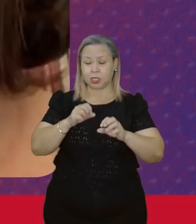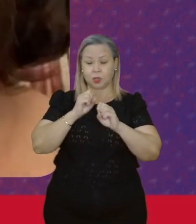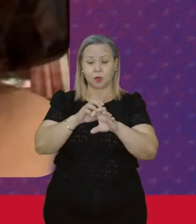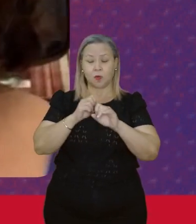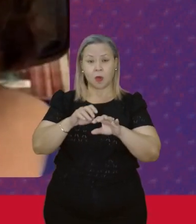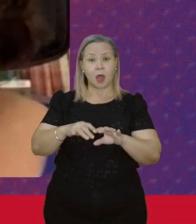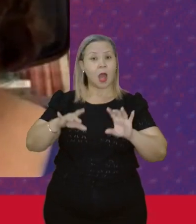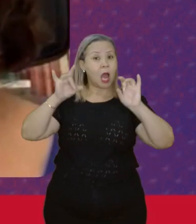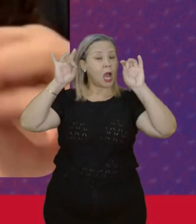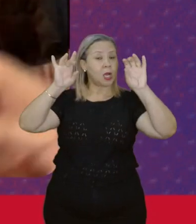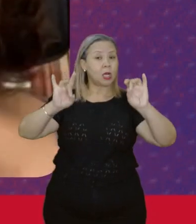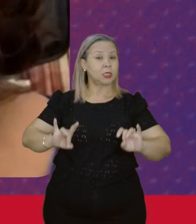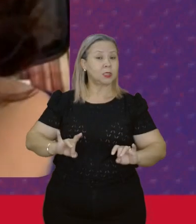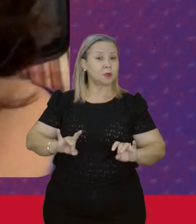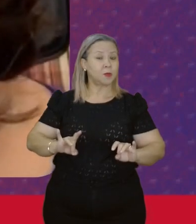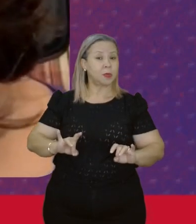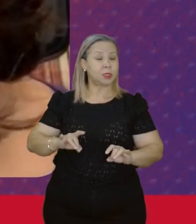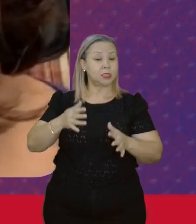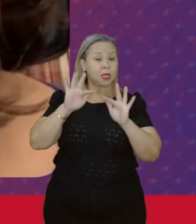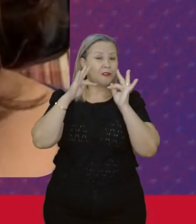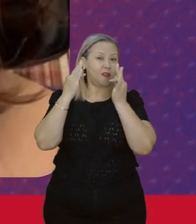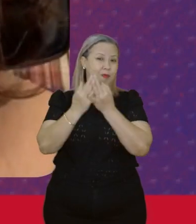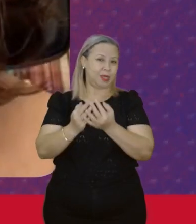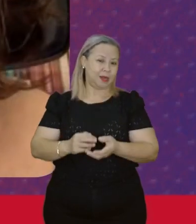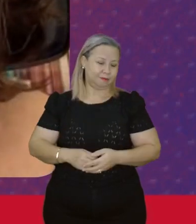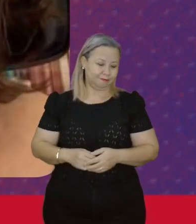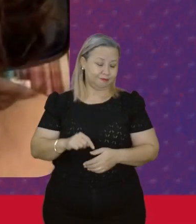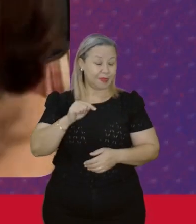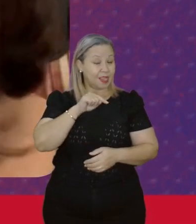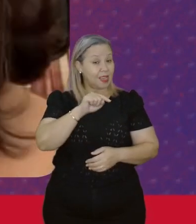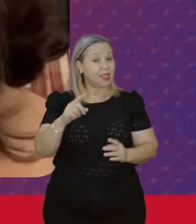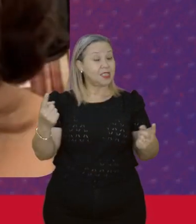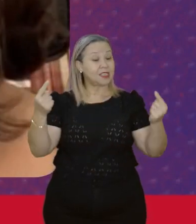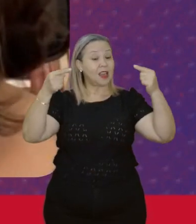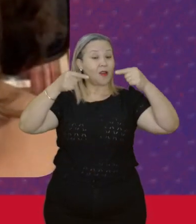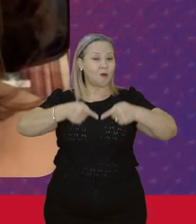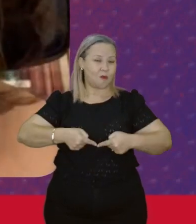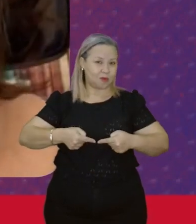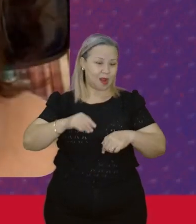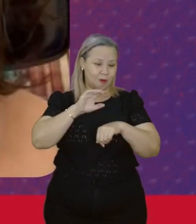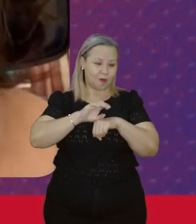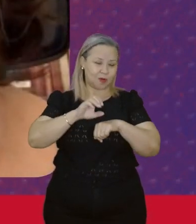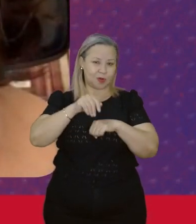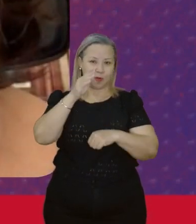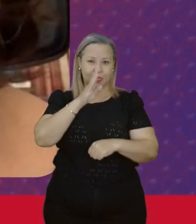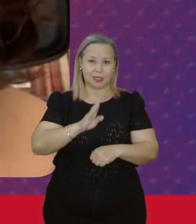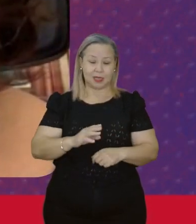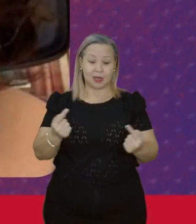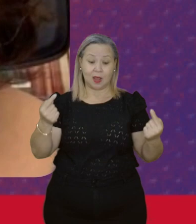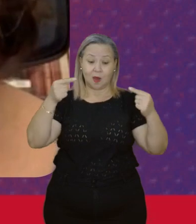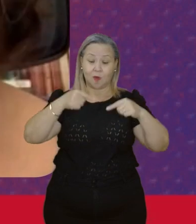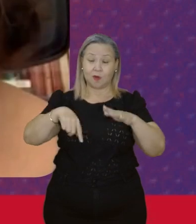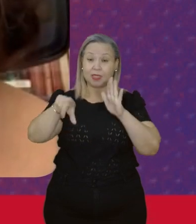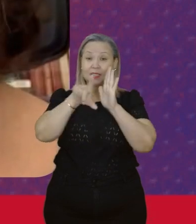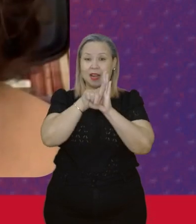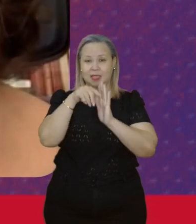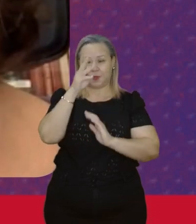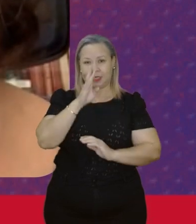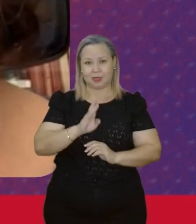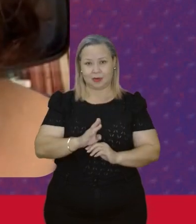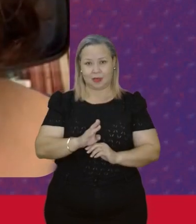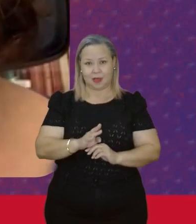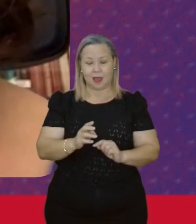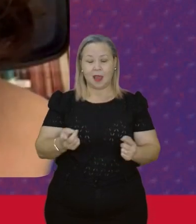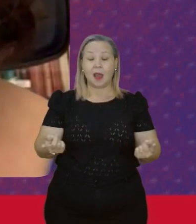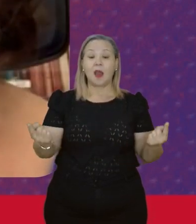família. Isso vai contra a Constituição brasileira e contra as leis brasileiras, especialmente contra o Estatuto da Criança e do